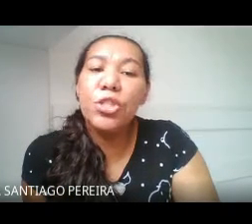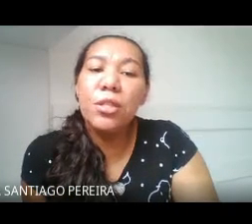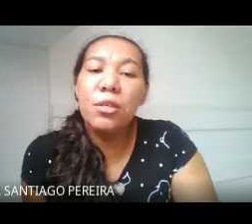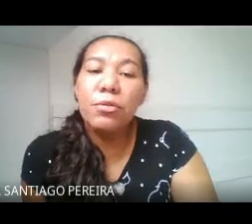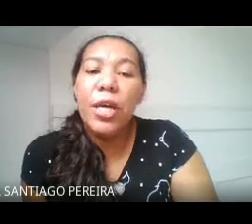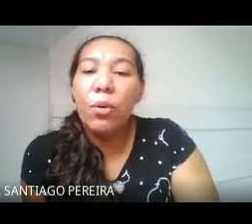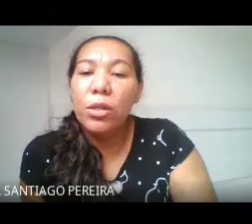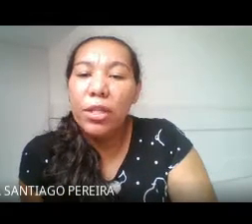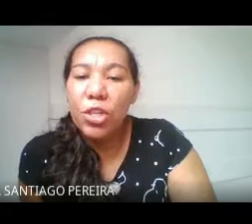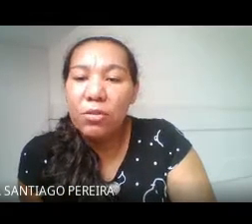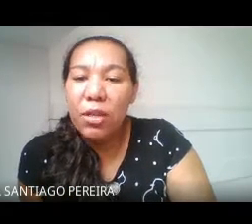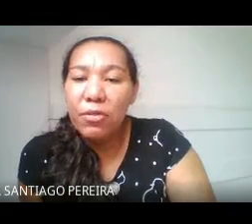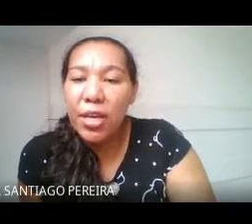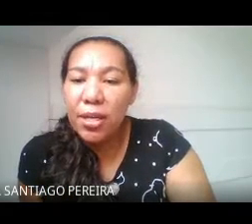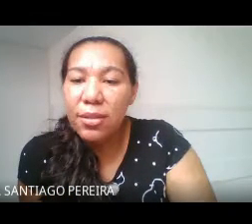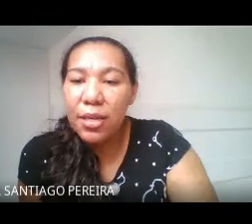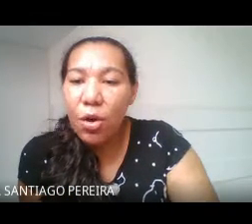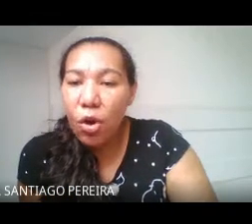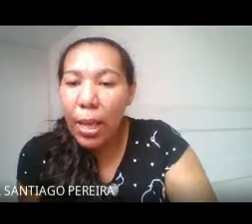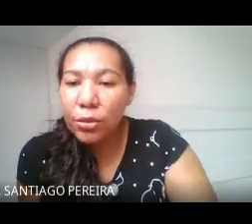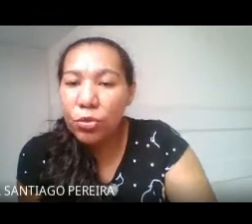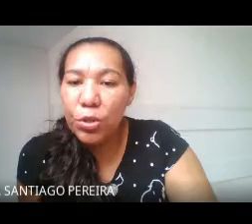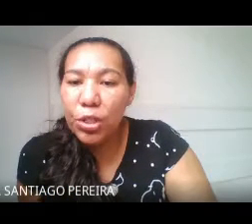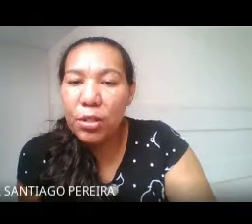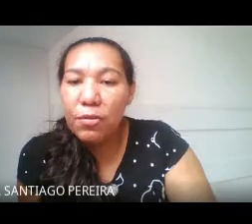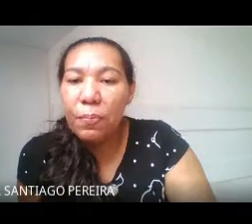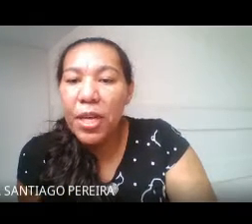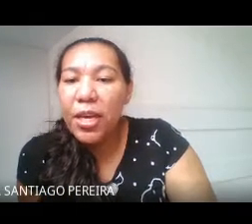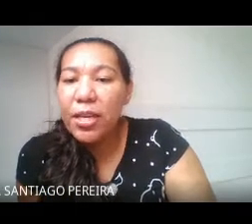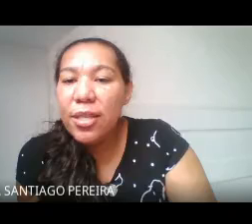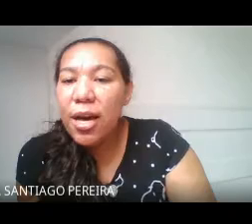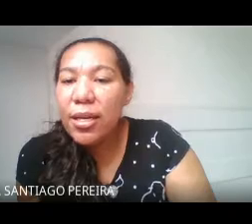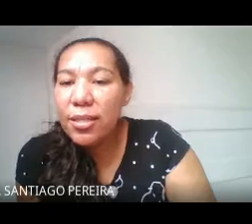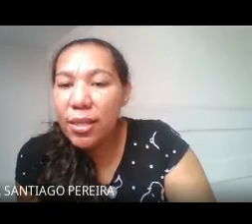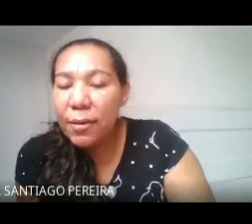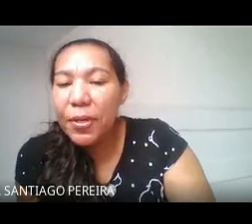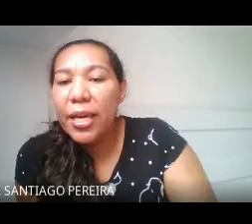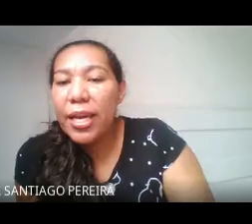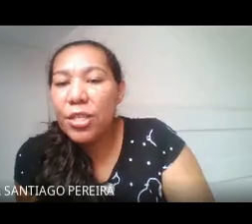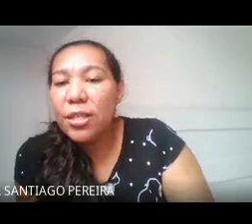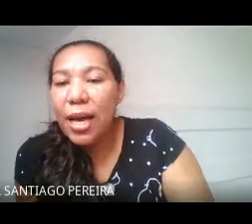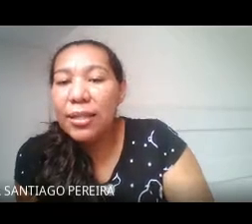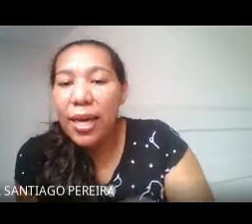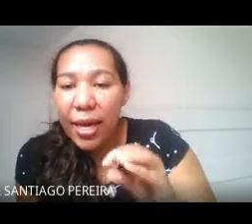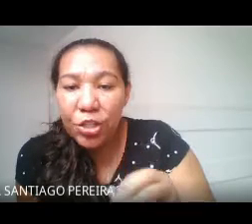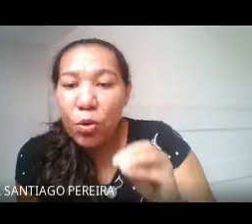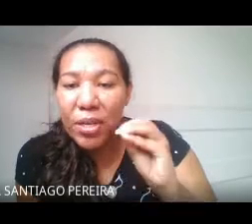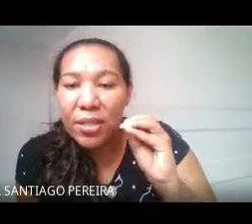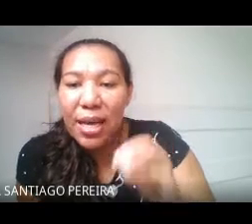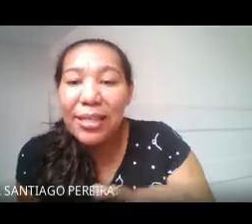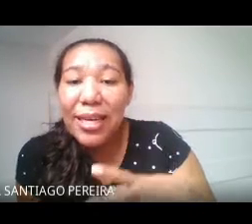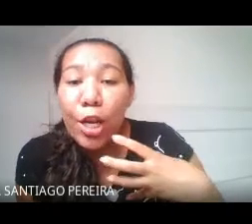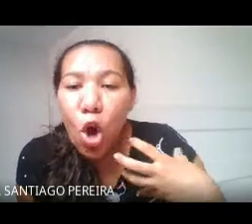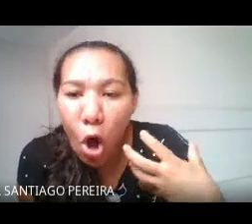mais substantivo. Quando o adjetivo ele vem antes, aqui, ó, coladinho no substantivo, ó, it is a hug city. Esta cidade, esta é